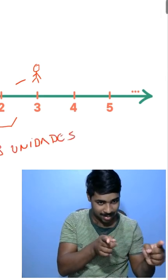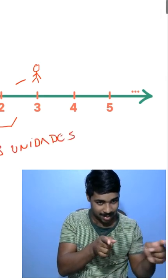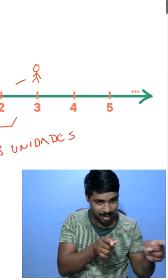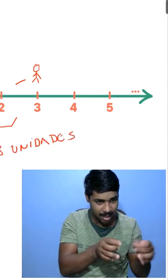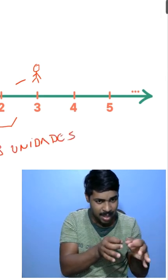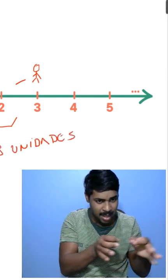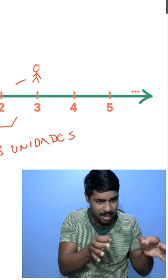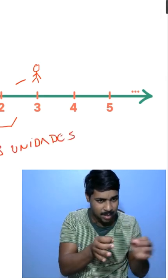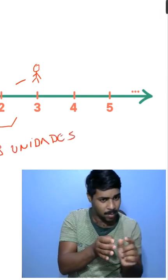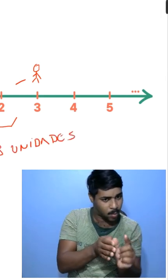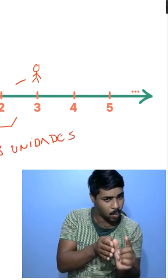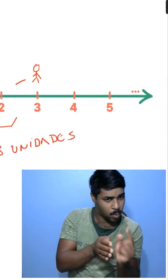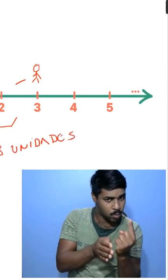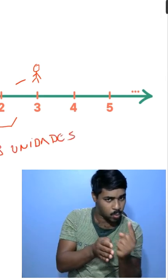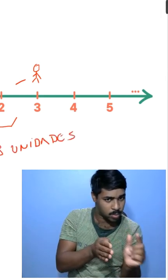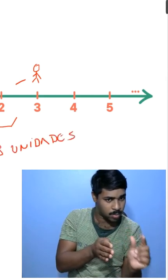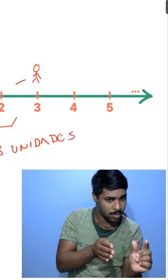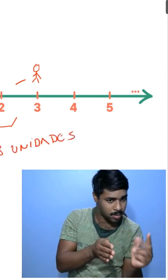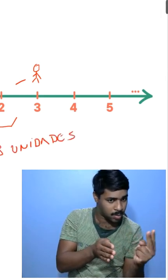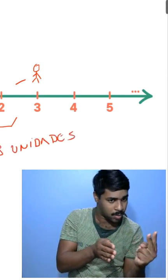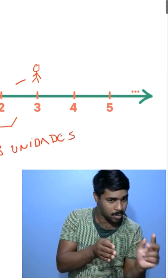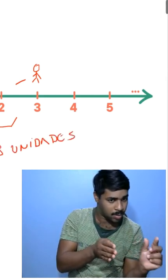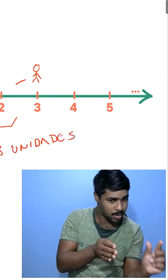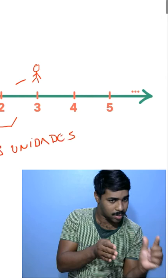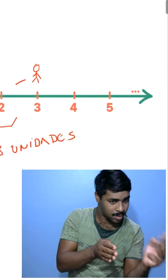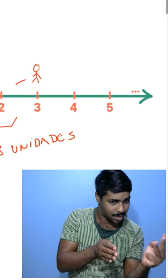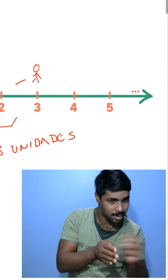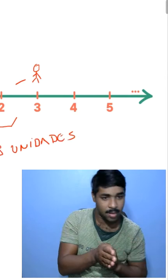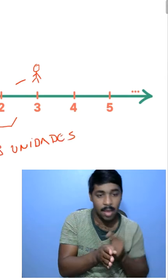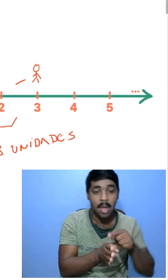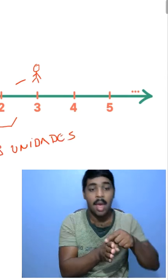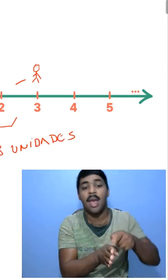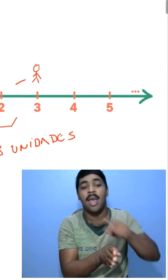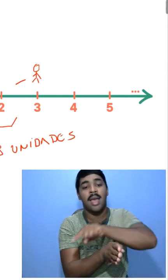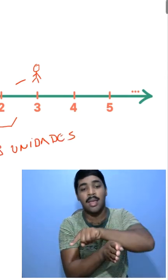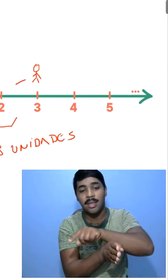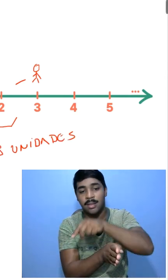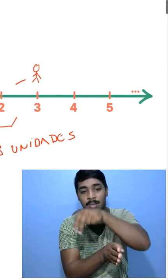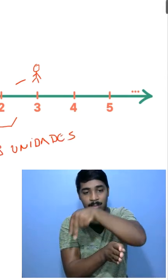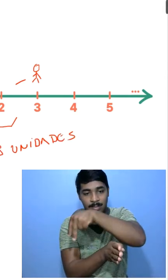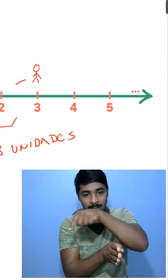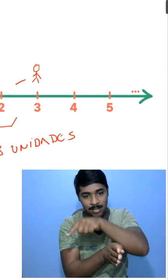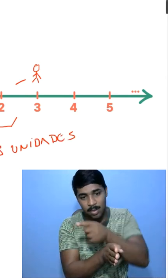aqui também 3 unidades de distância.